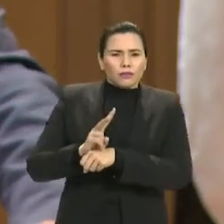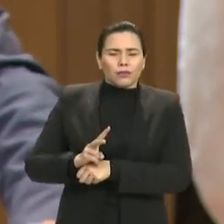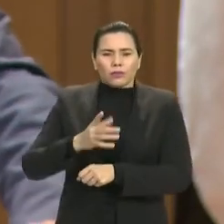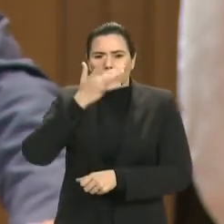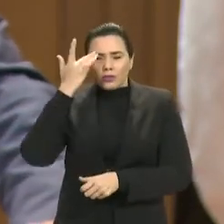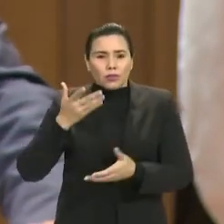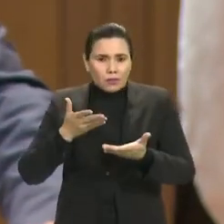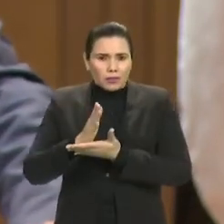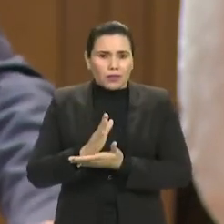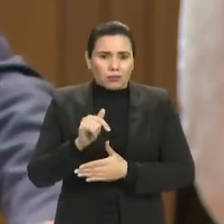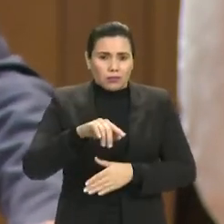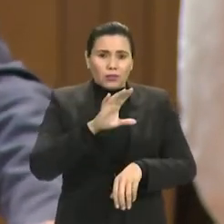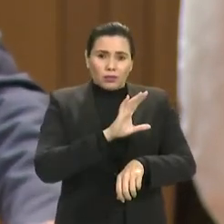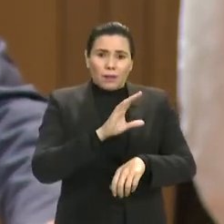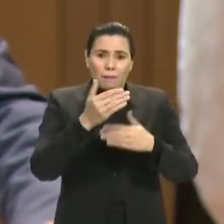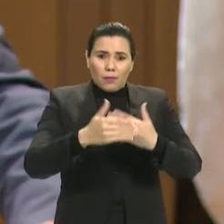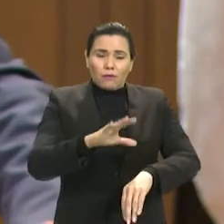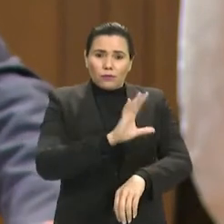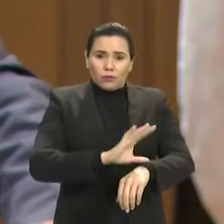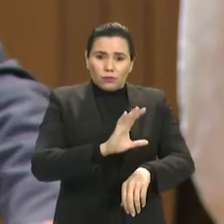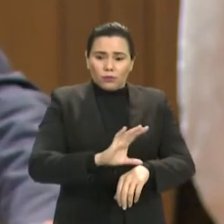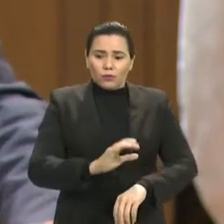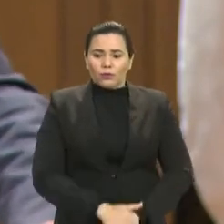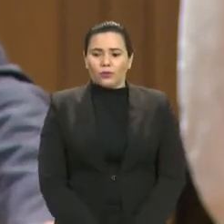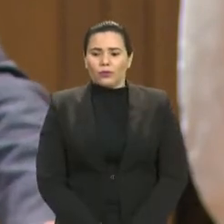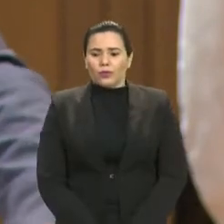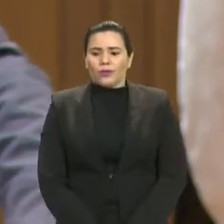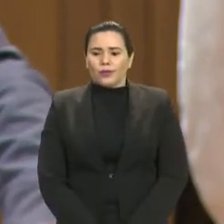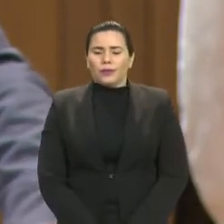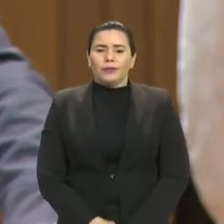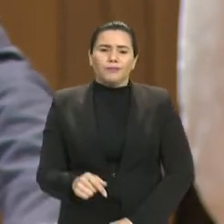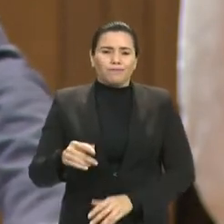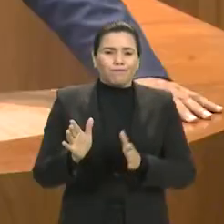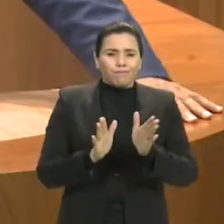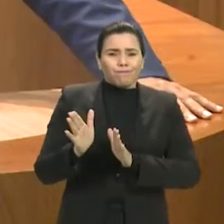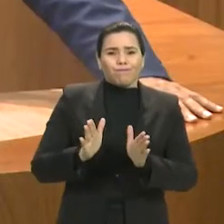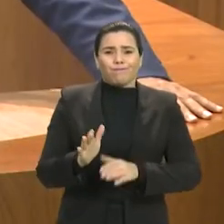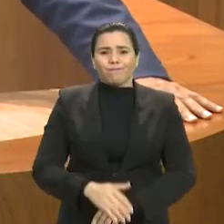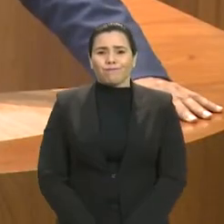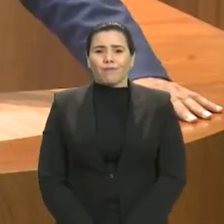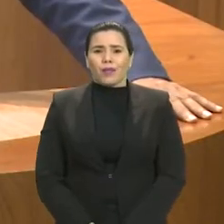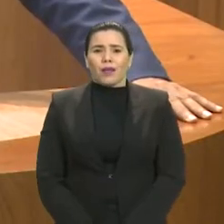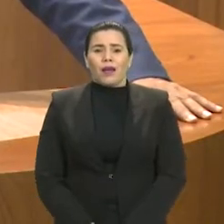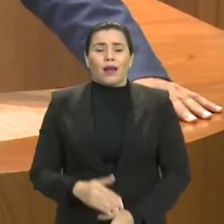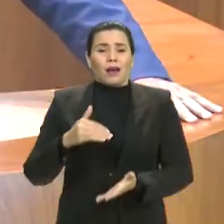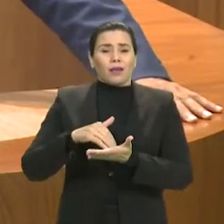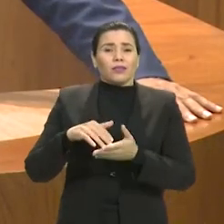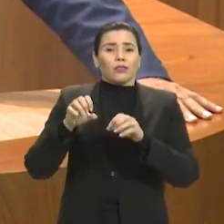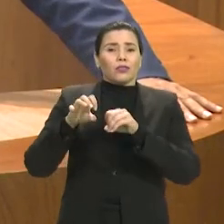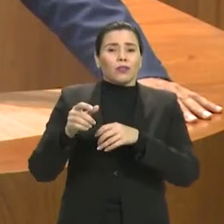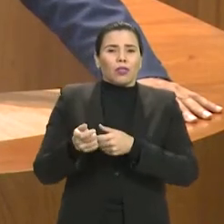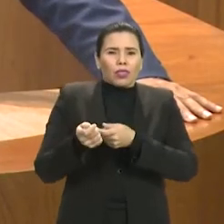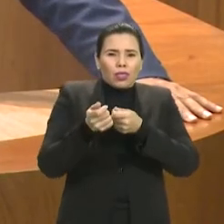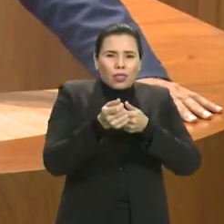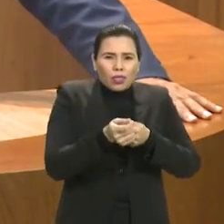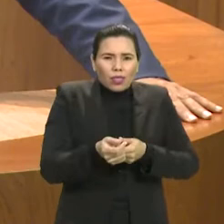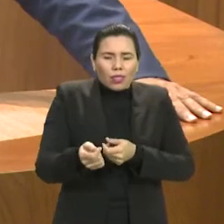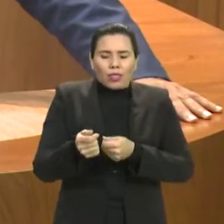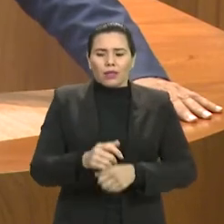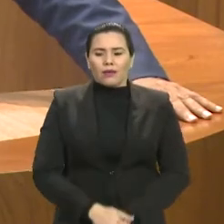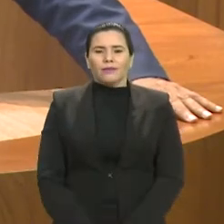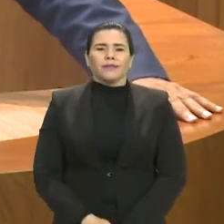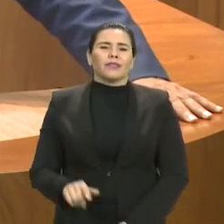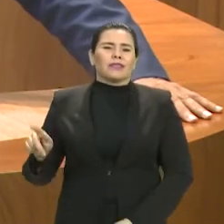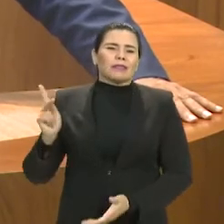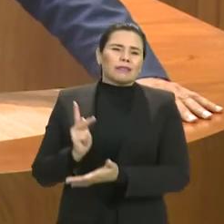nesse período fomos ludibriados, enrolados, enganados pela Secretaria de Educação, todas as vezes dizendo que ia resolver, que ia